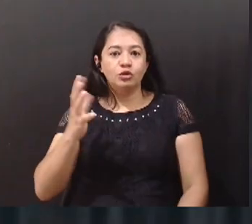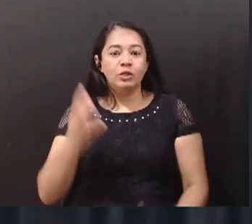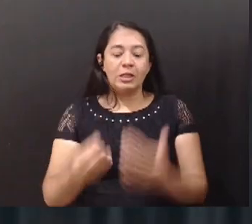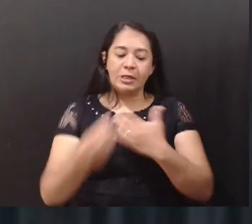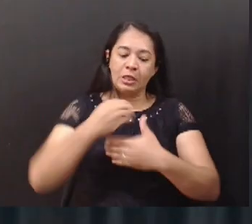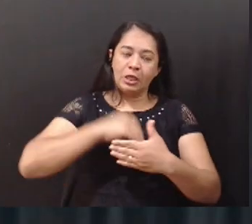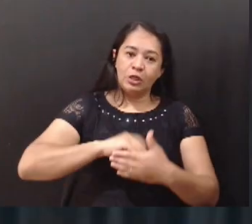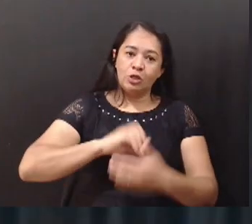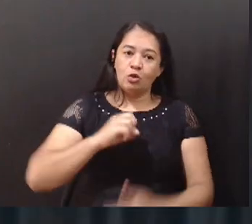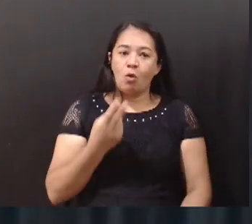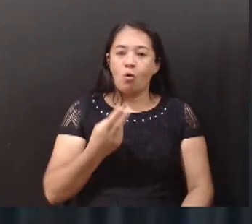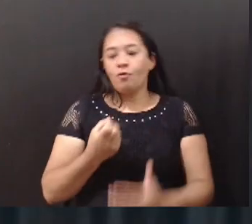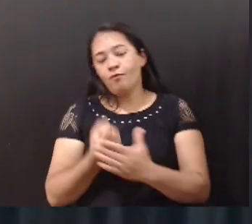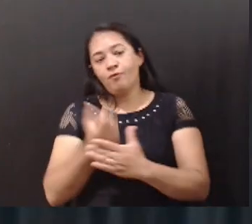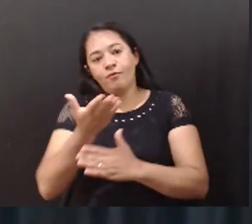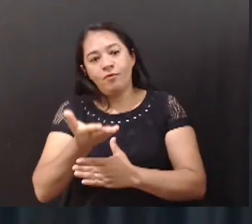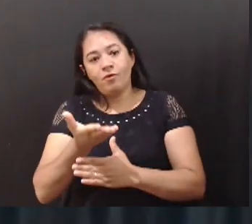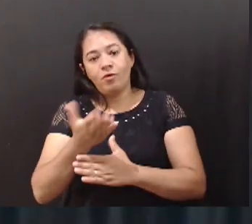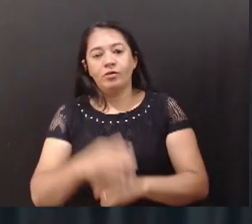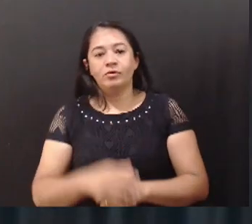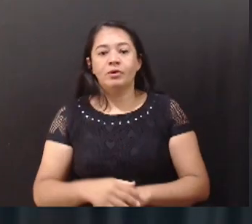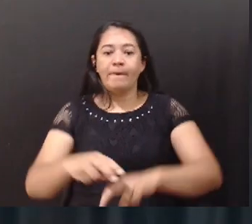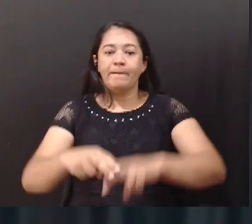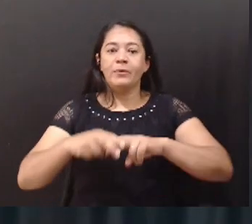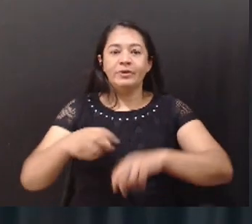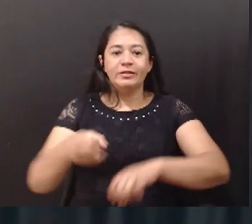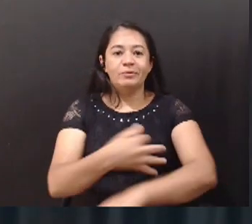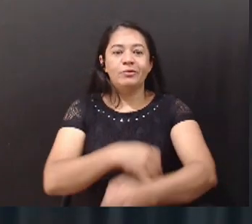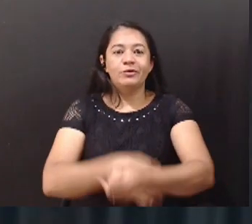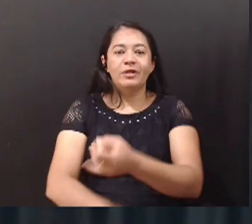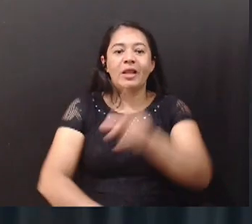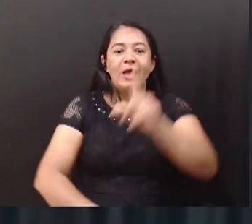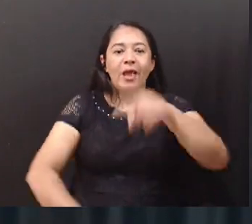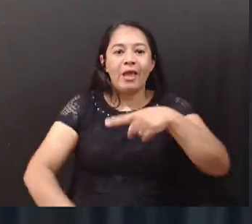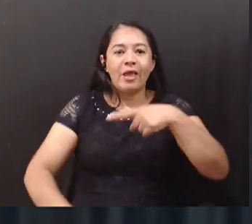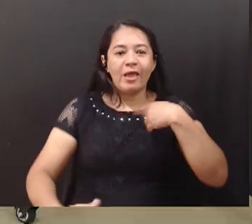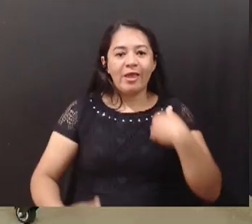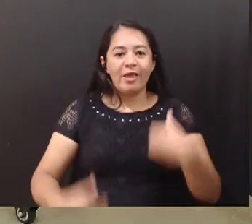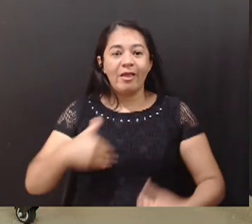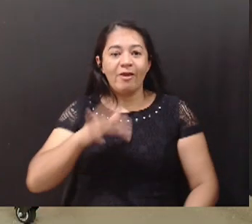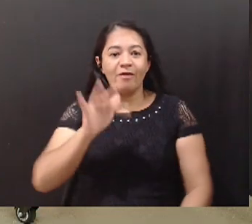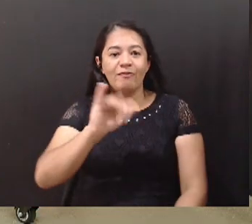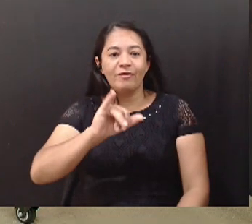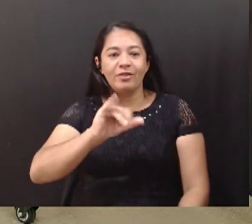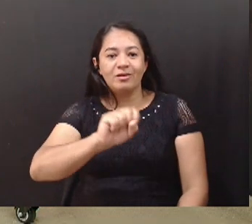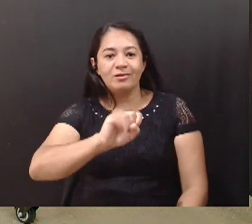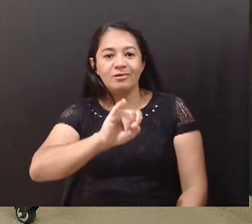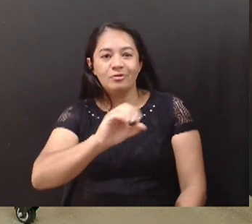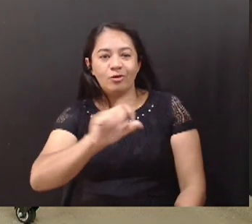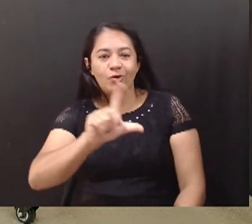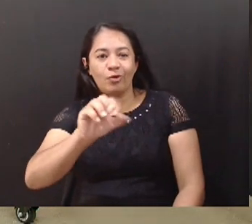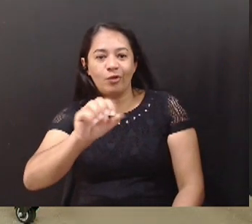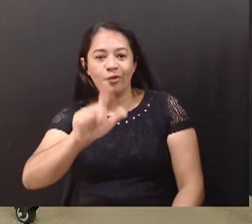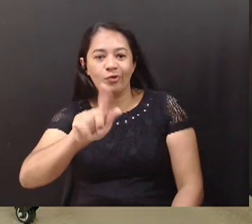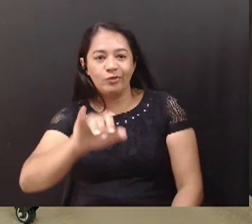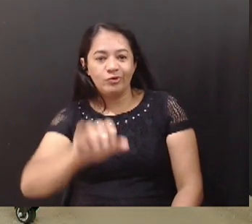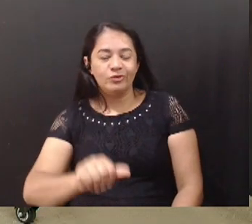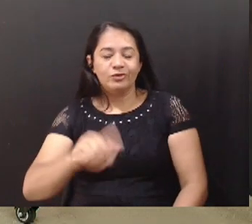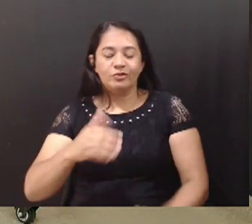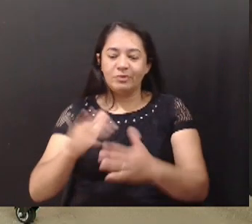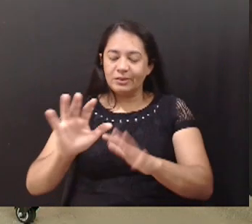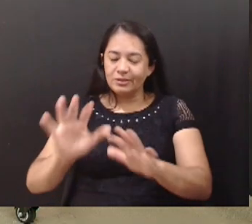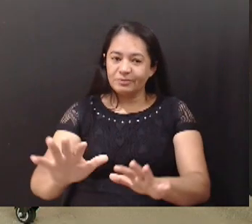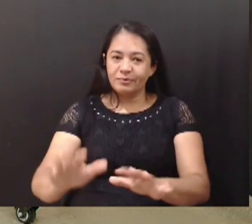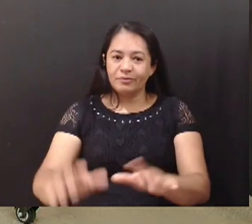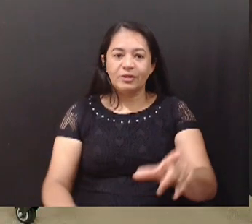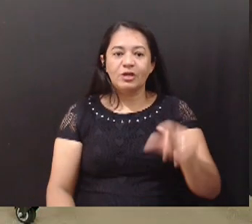externo. Então, emoção é fisiologia. Uau! Então, a gente já começa por aí. Alguém vai escolher não sentir uma